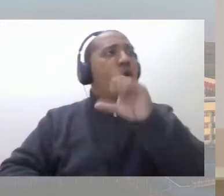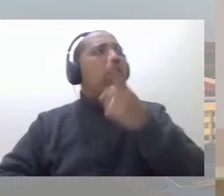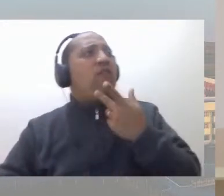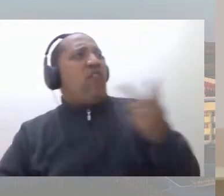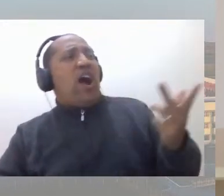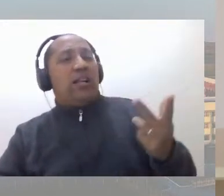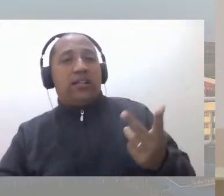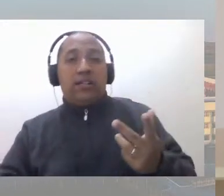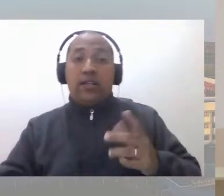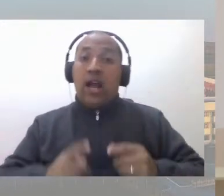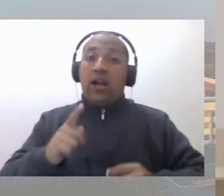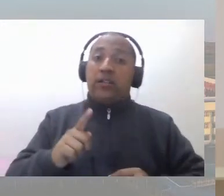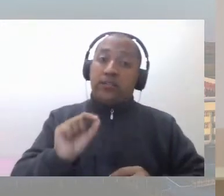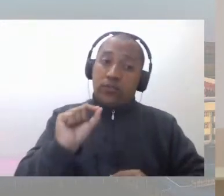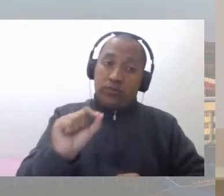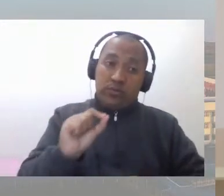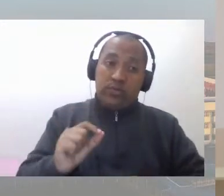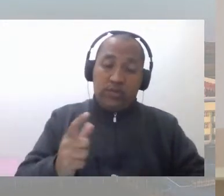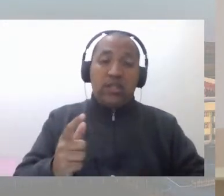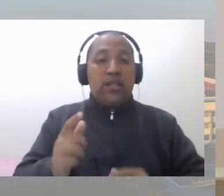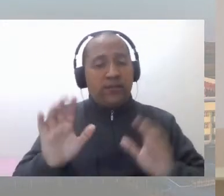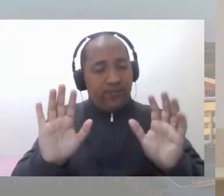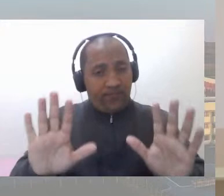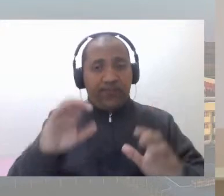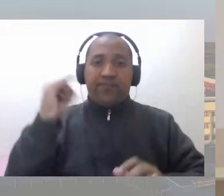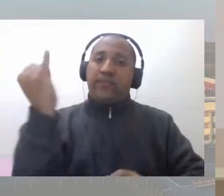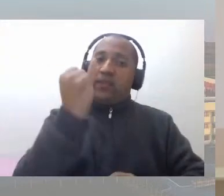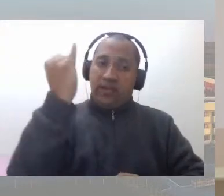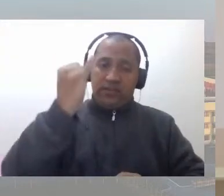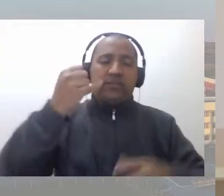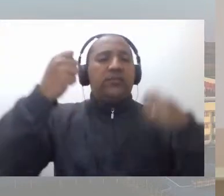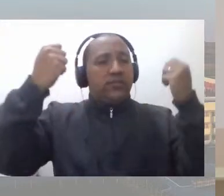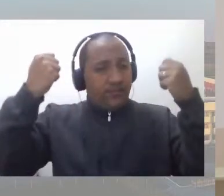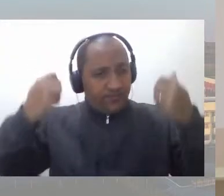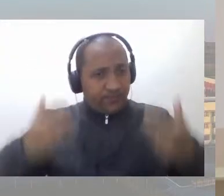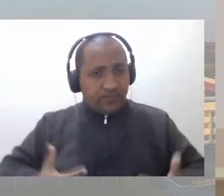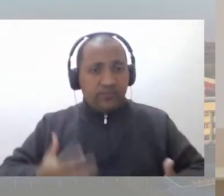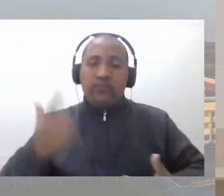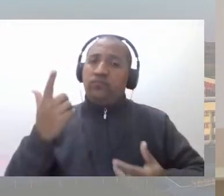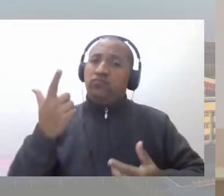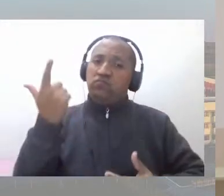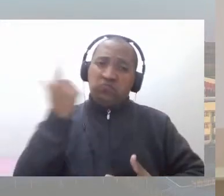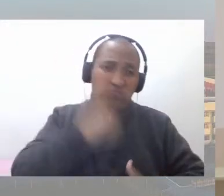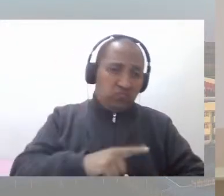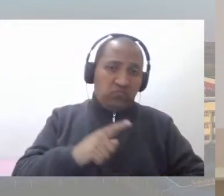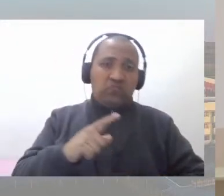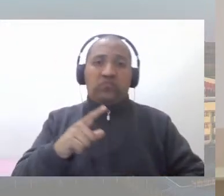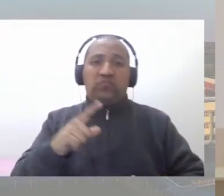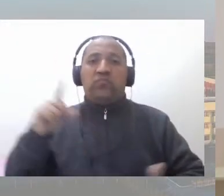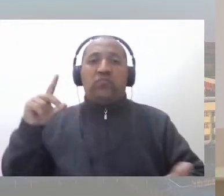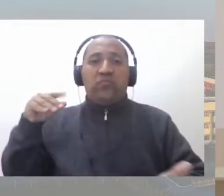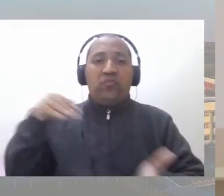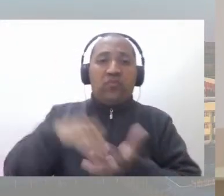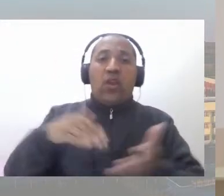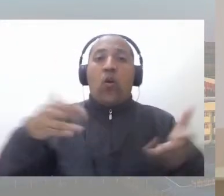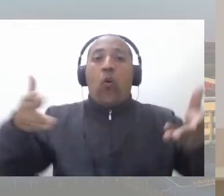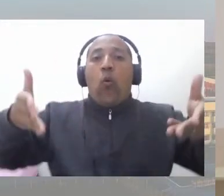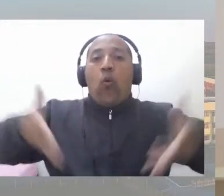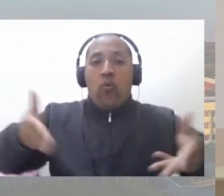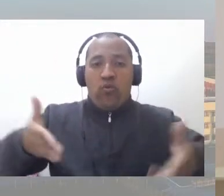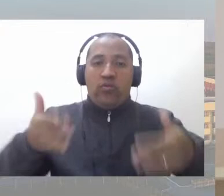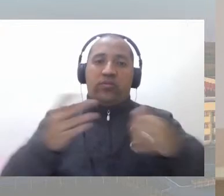era a consequência. Então, eu acho que isso é importante a gente ressaltar, tudo que aconteceu até chegar nesse